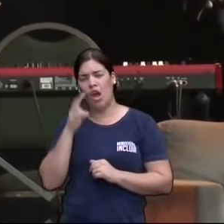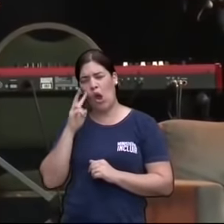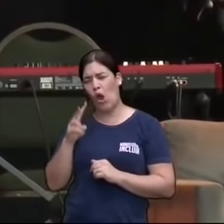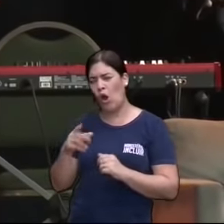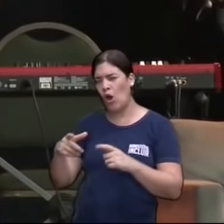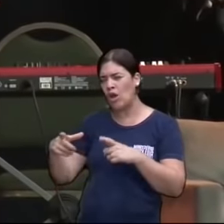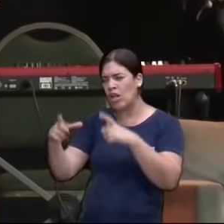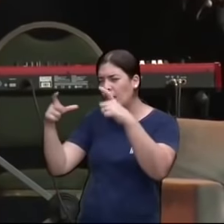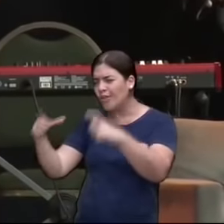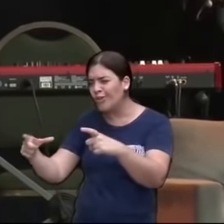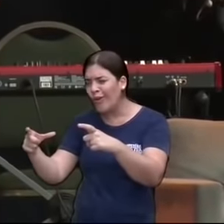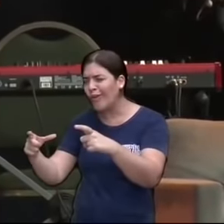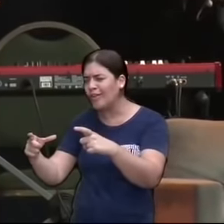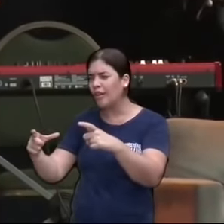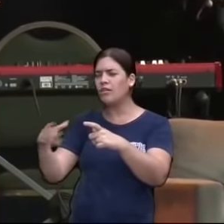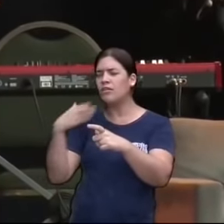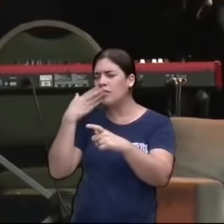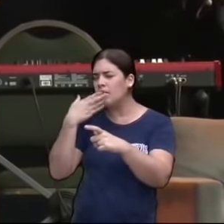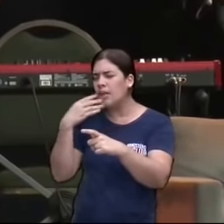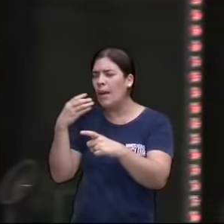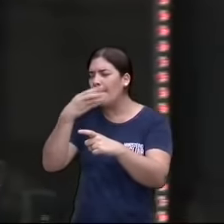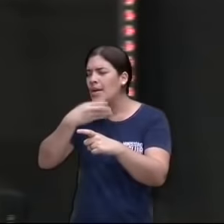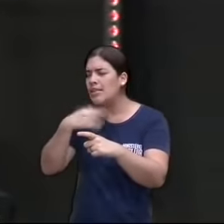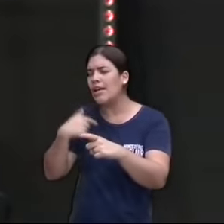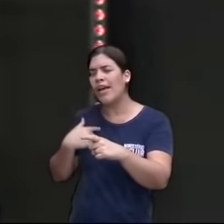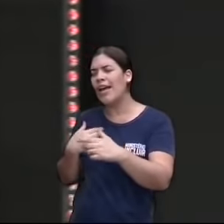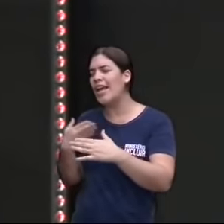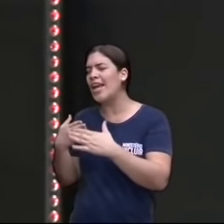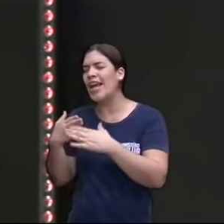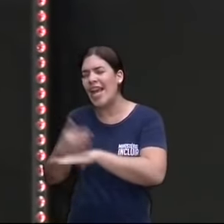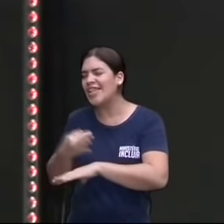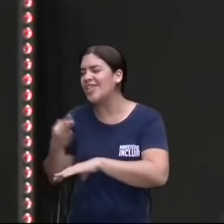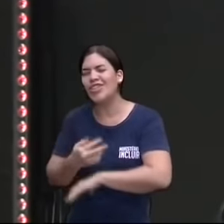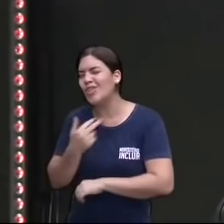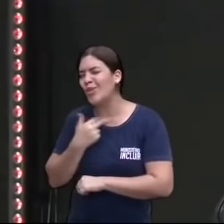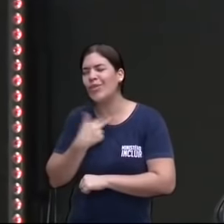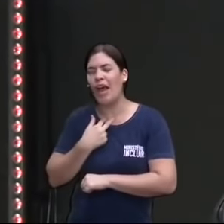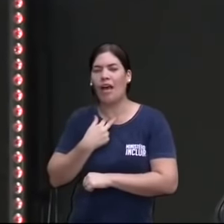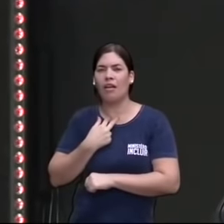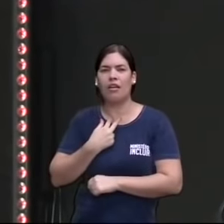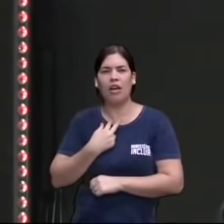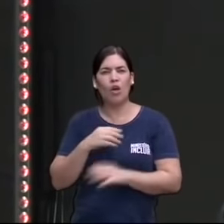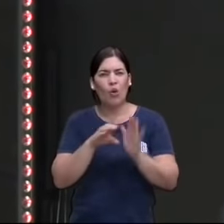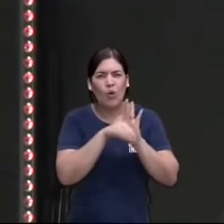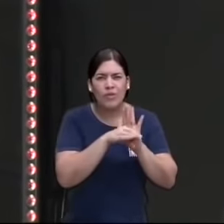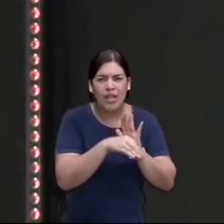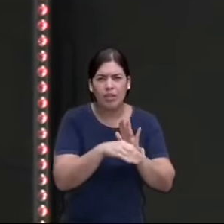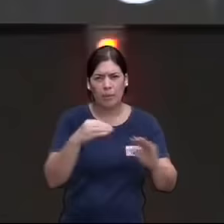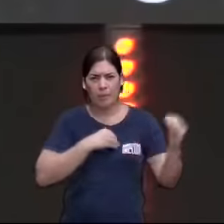maçã é irresistível. Olha o conceito que ficou: pecado é irresistível.